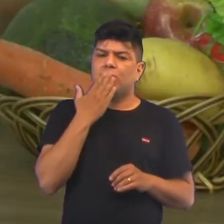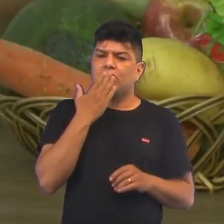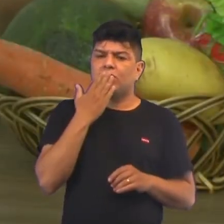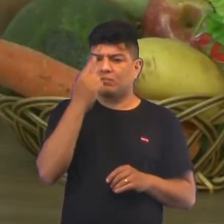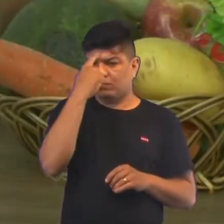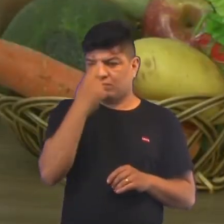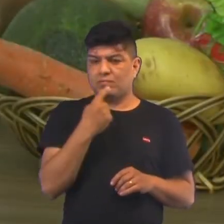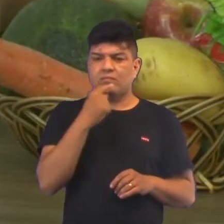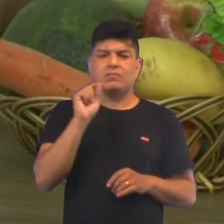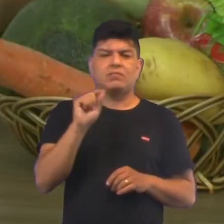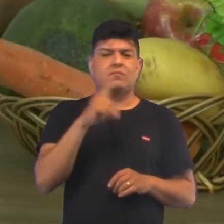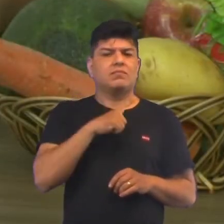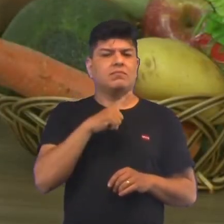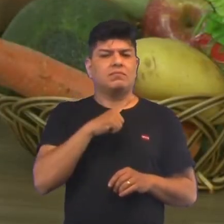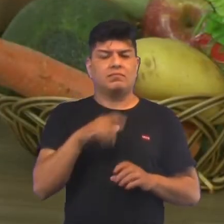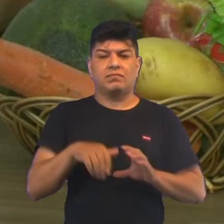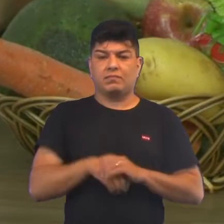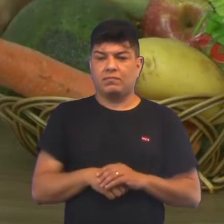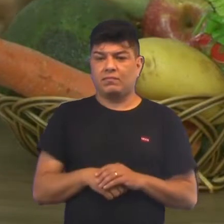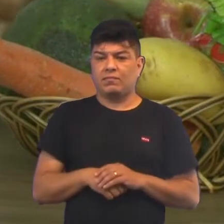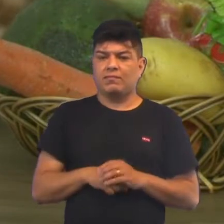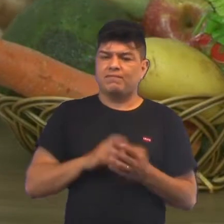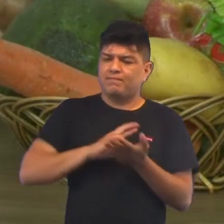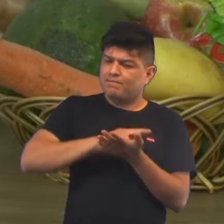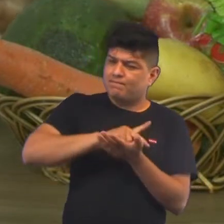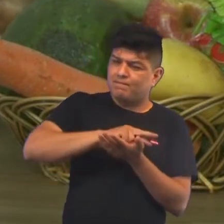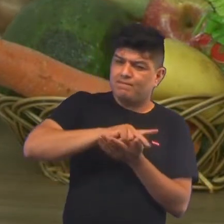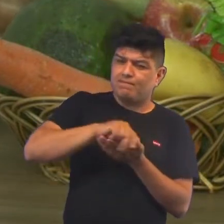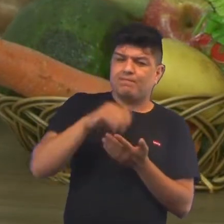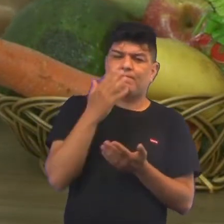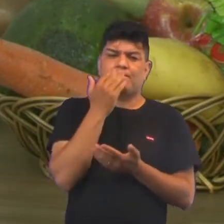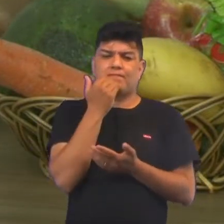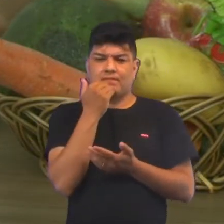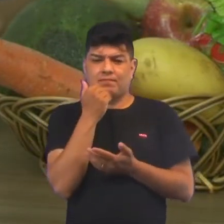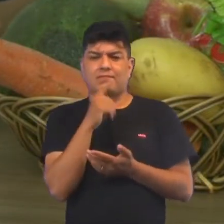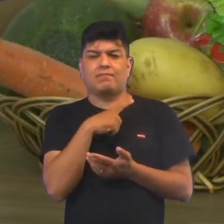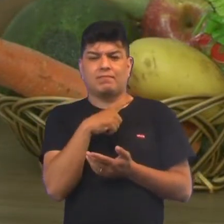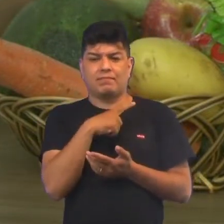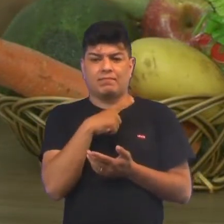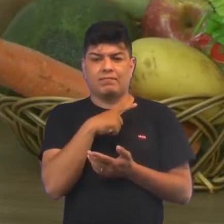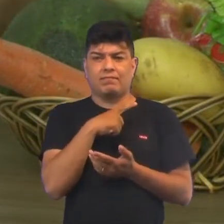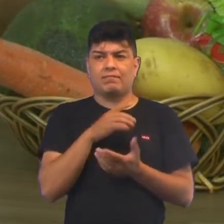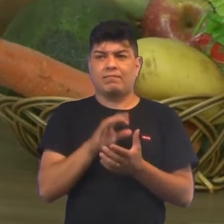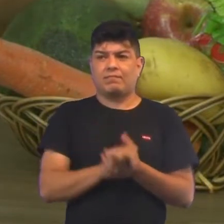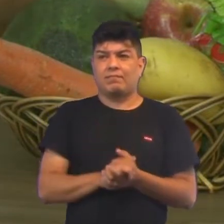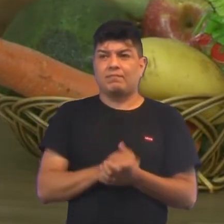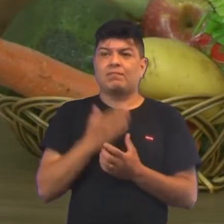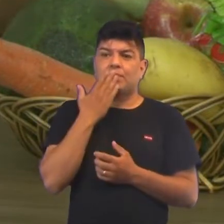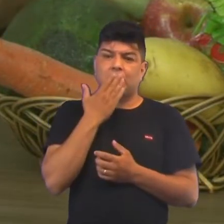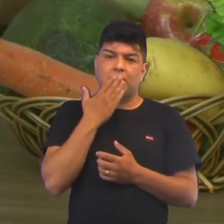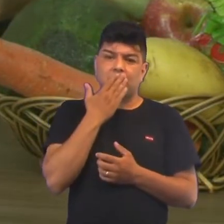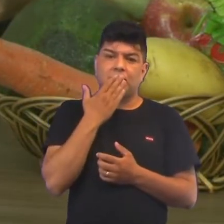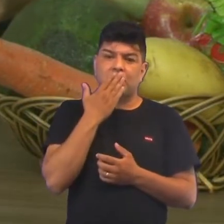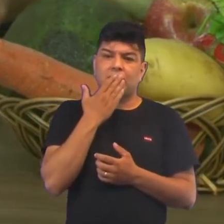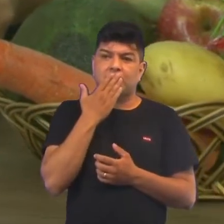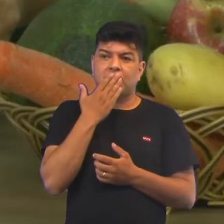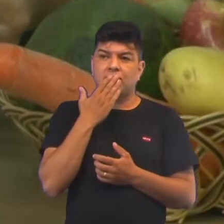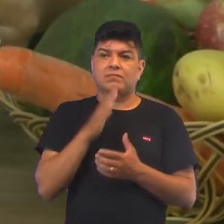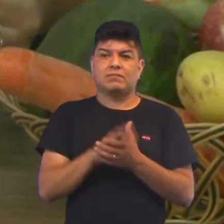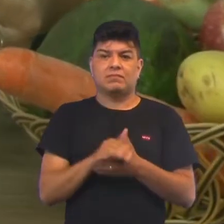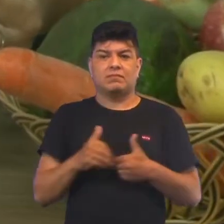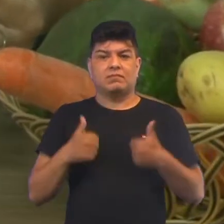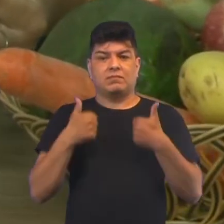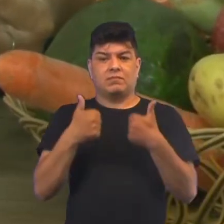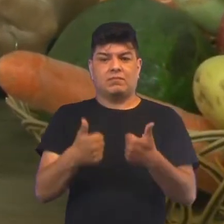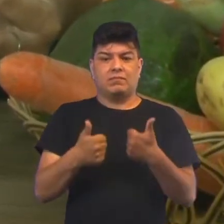nessas imagens, nesta imagem? Tem várias comidas aqui, não é? Tem muitos doces,